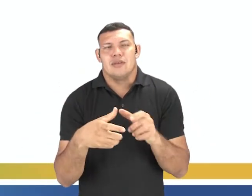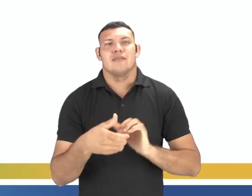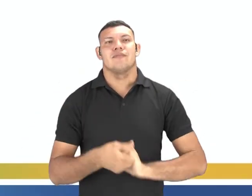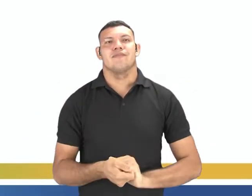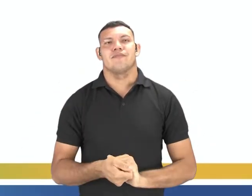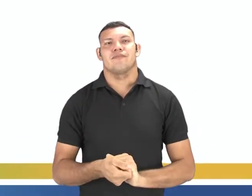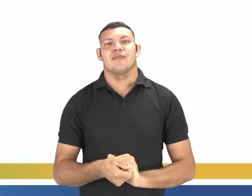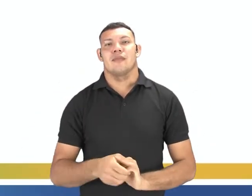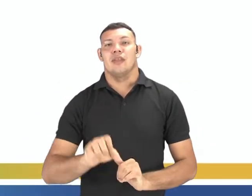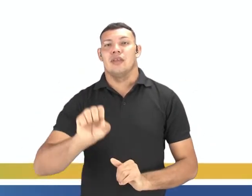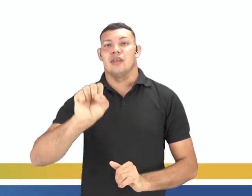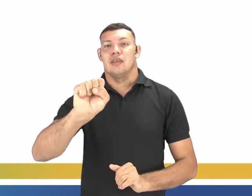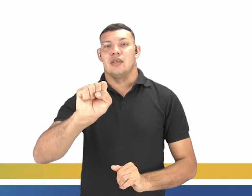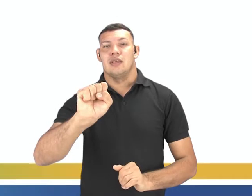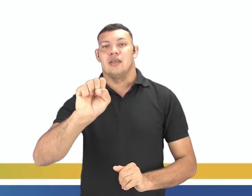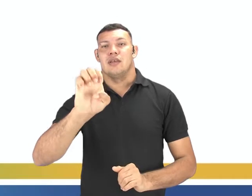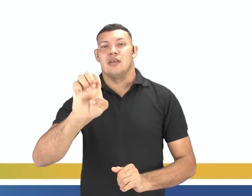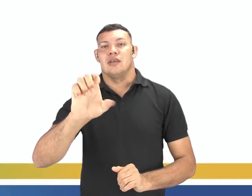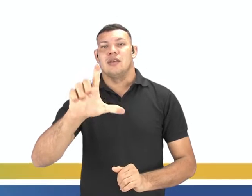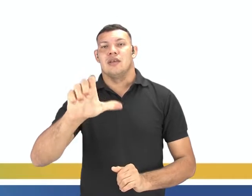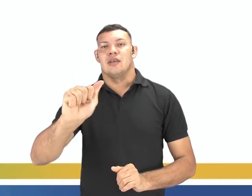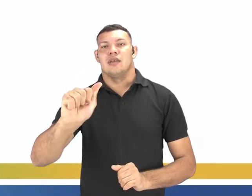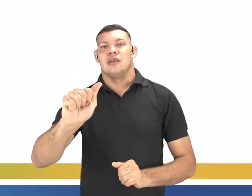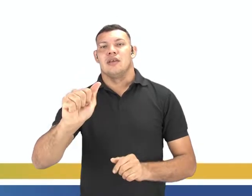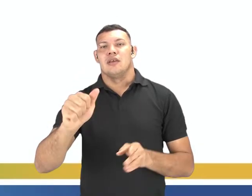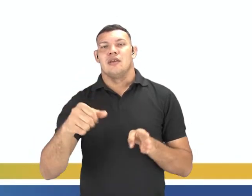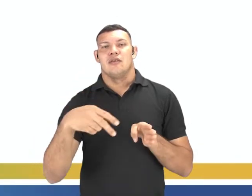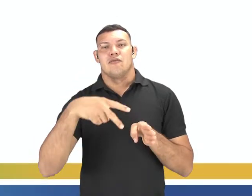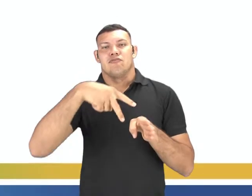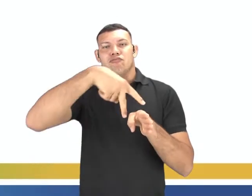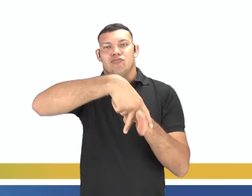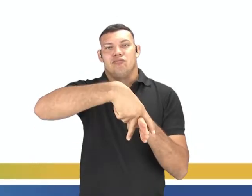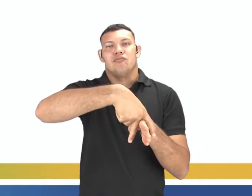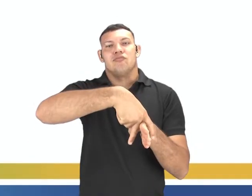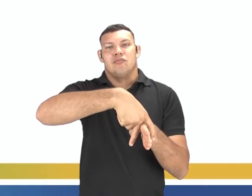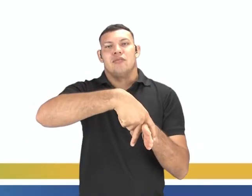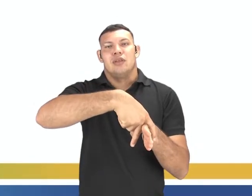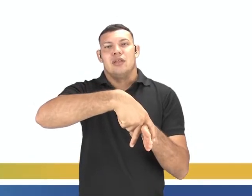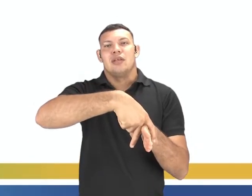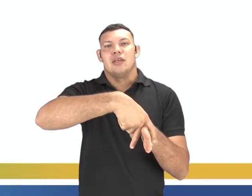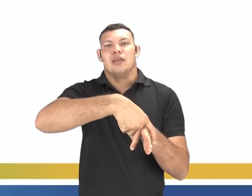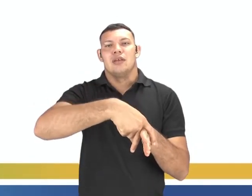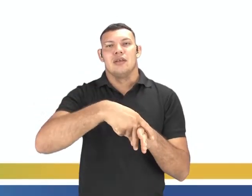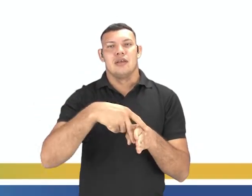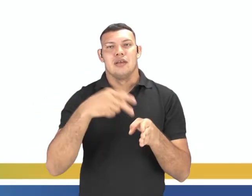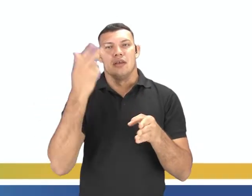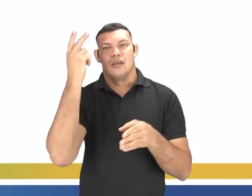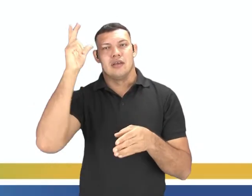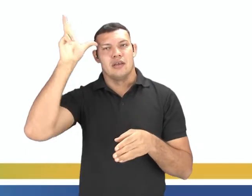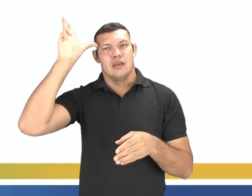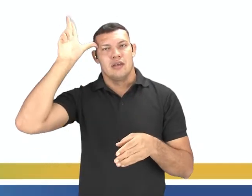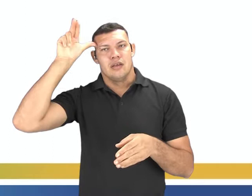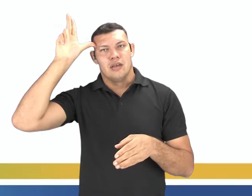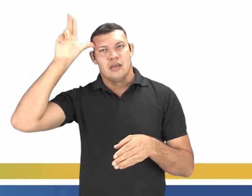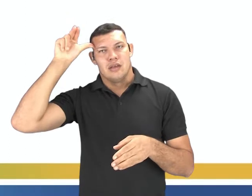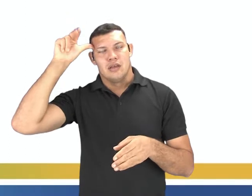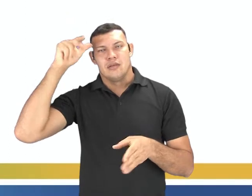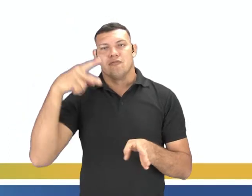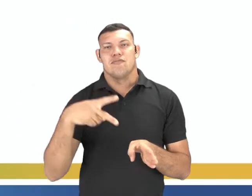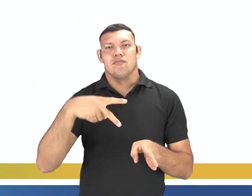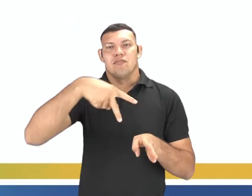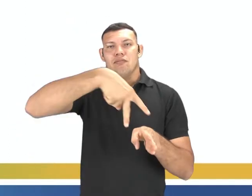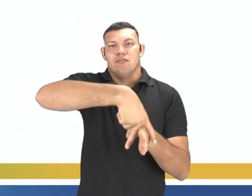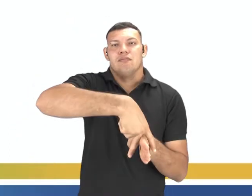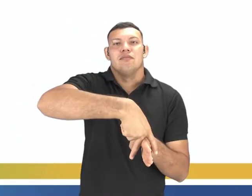E cela, petrecho de montaria, do verbo selar, ou seja, vou selar um